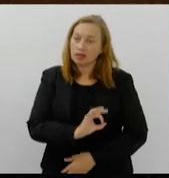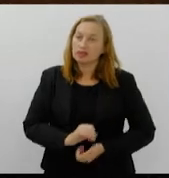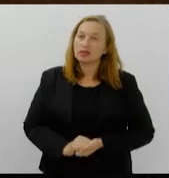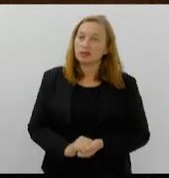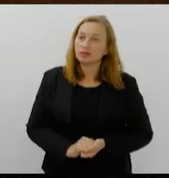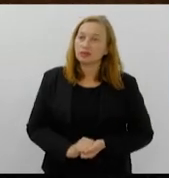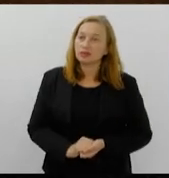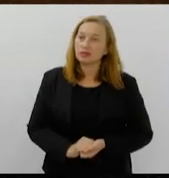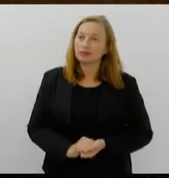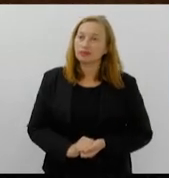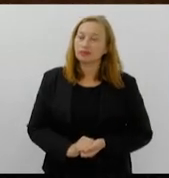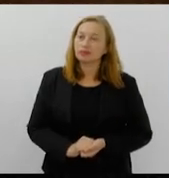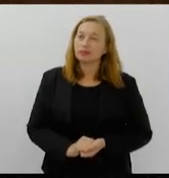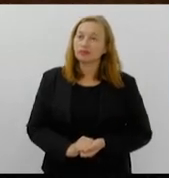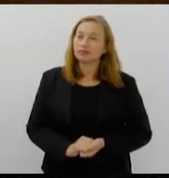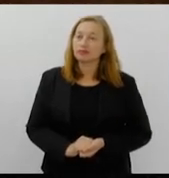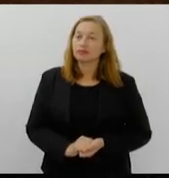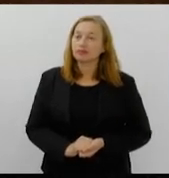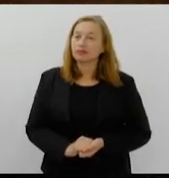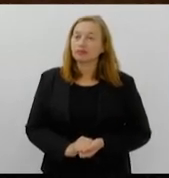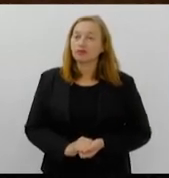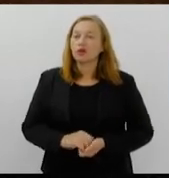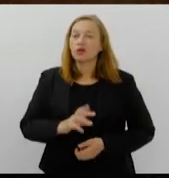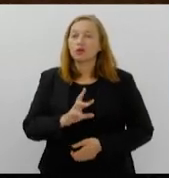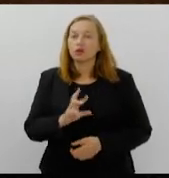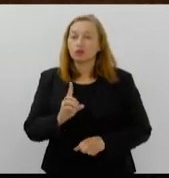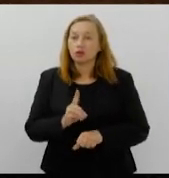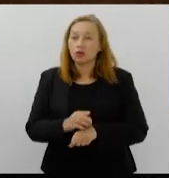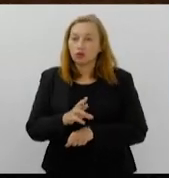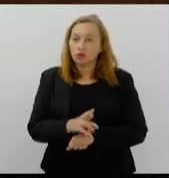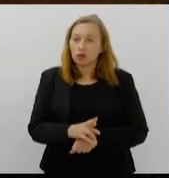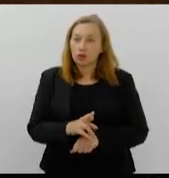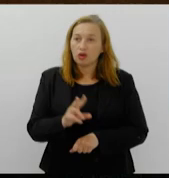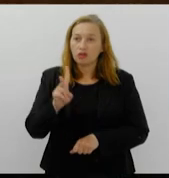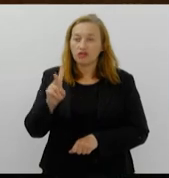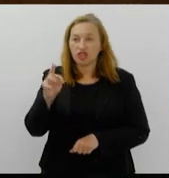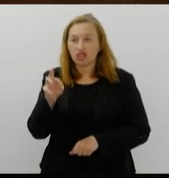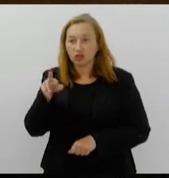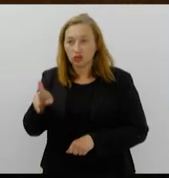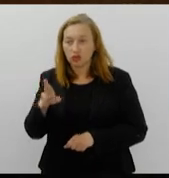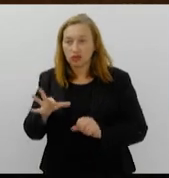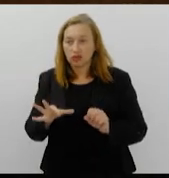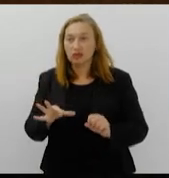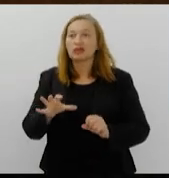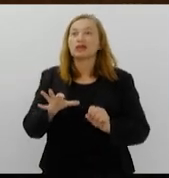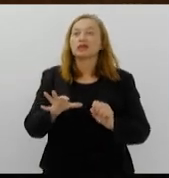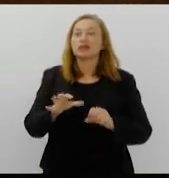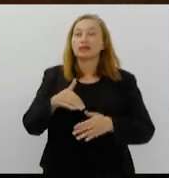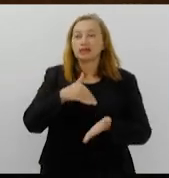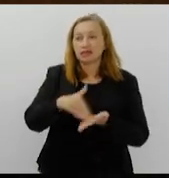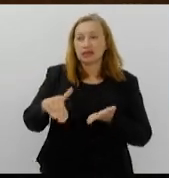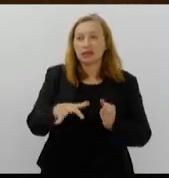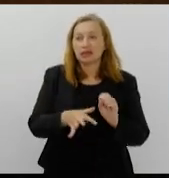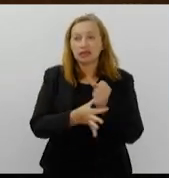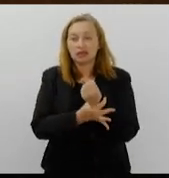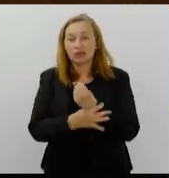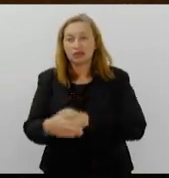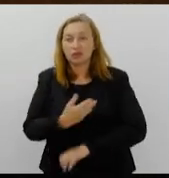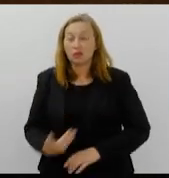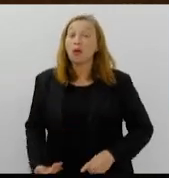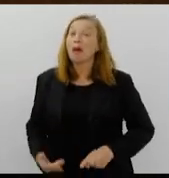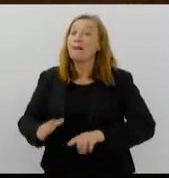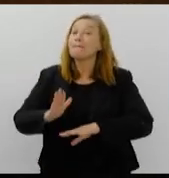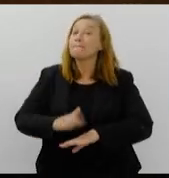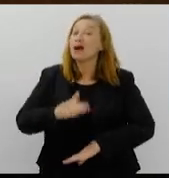vem sendo feito pelo doutor Vitor, secretário de Segurança Pública, mas